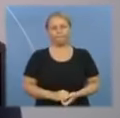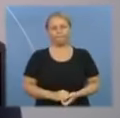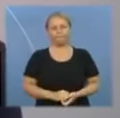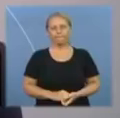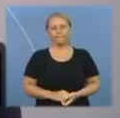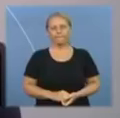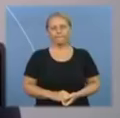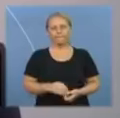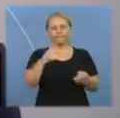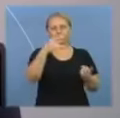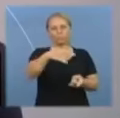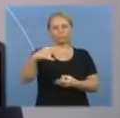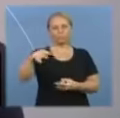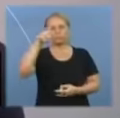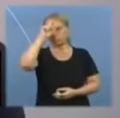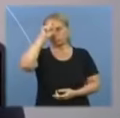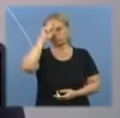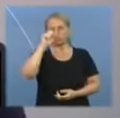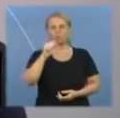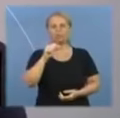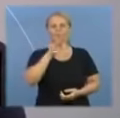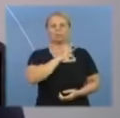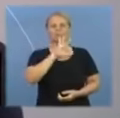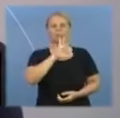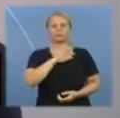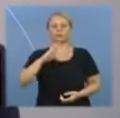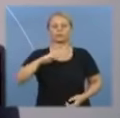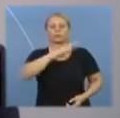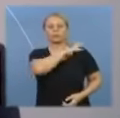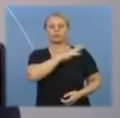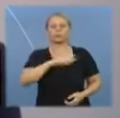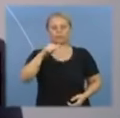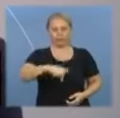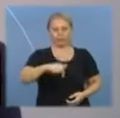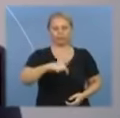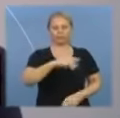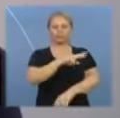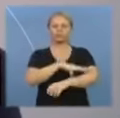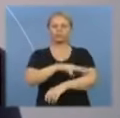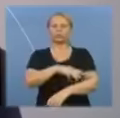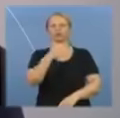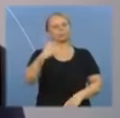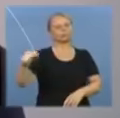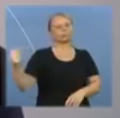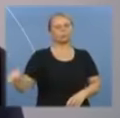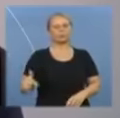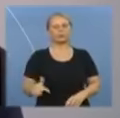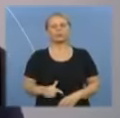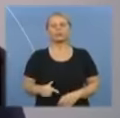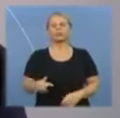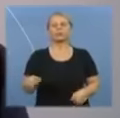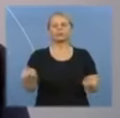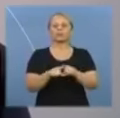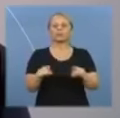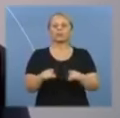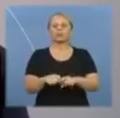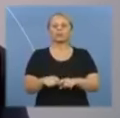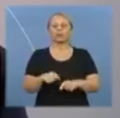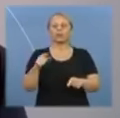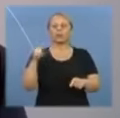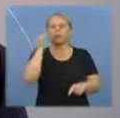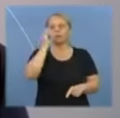os leitos do hospital, da polícia militar da nossa cidade, que ainda não é realidade. Eu gostaria também de fazer um alerta